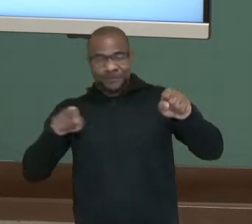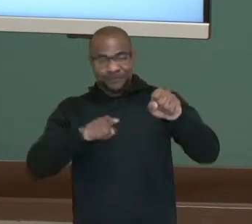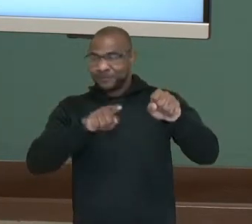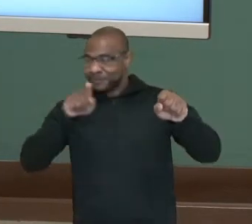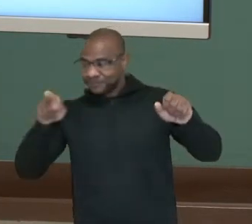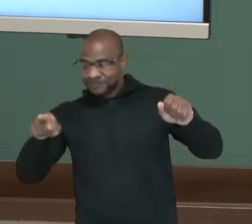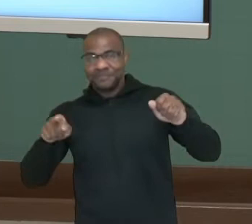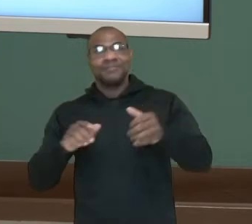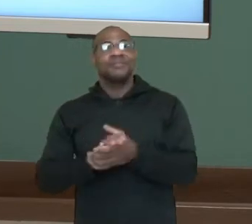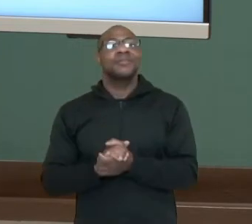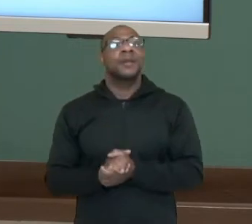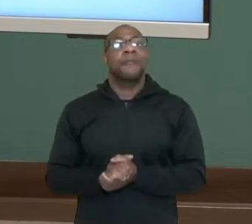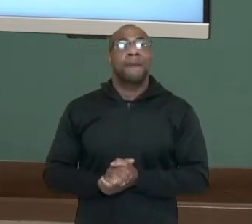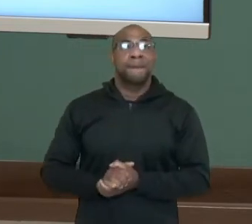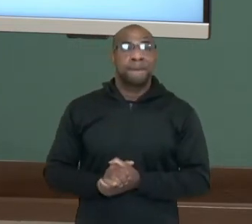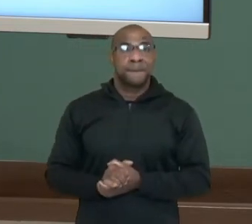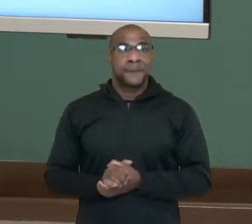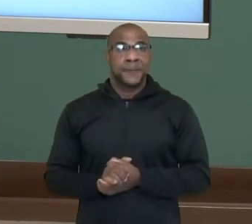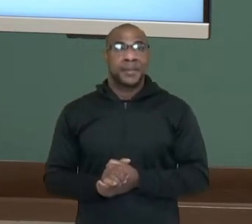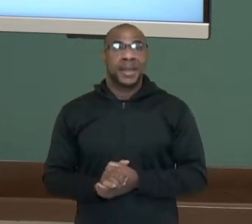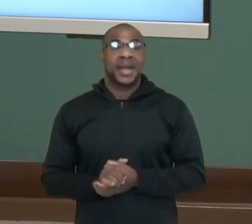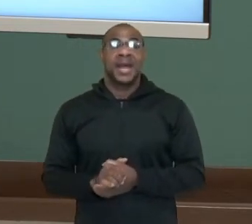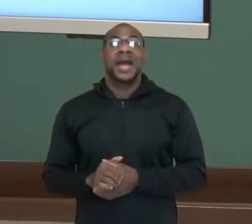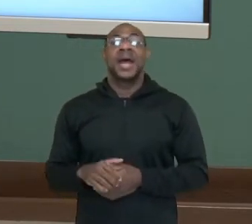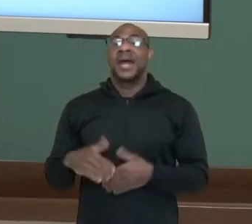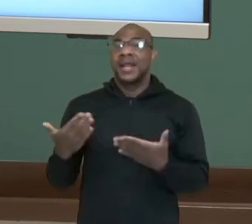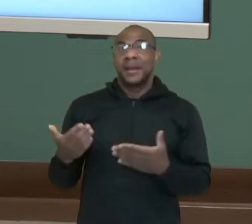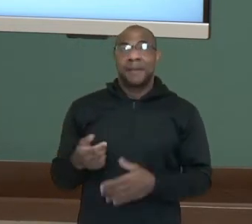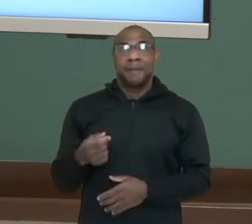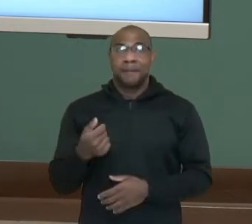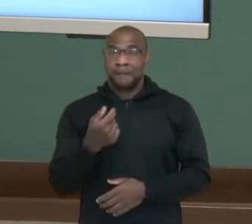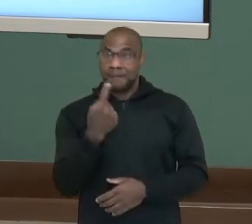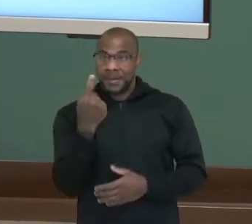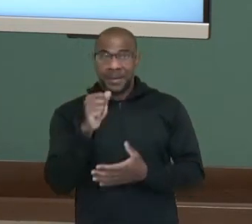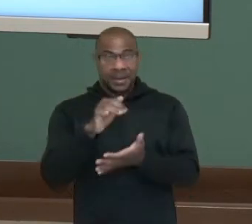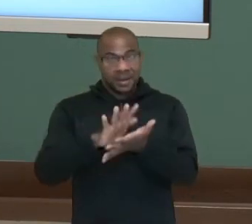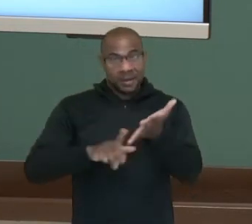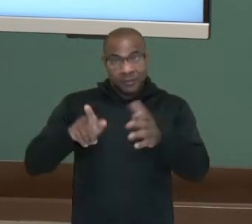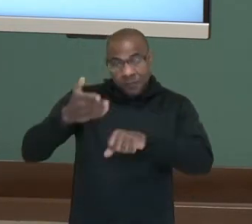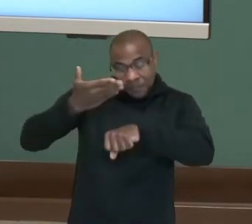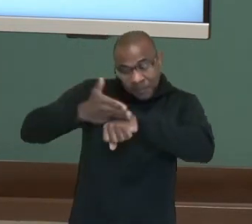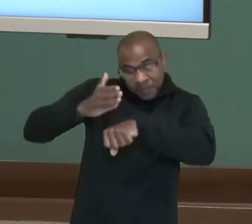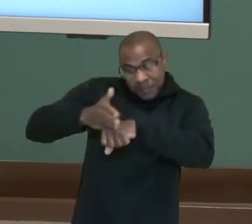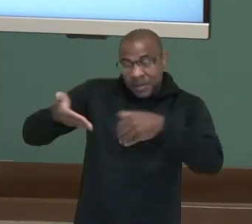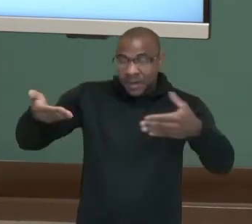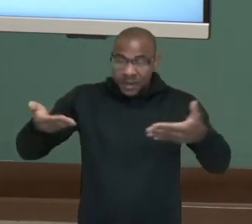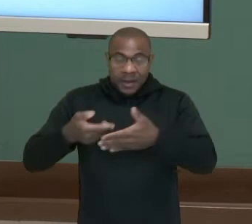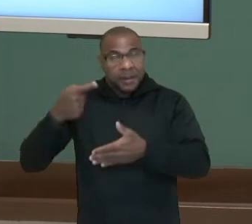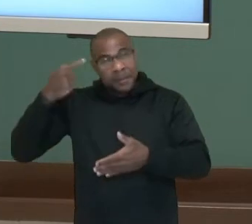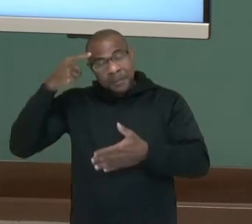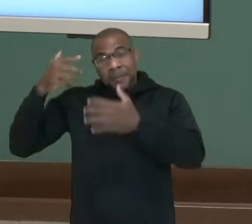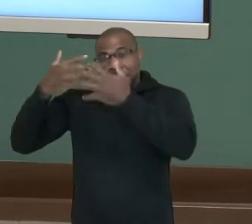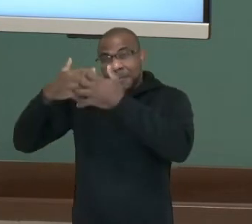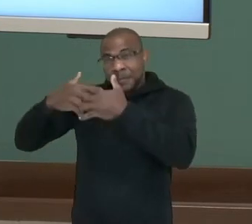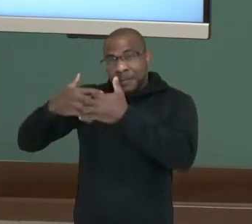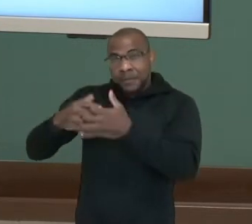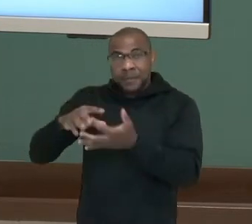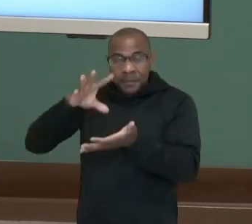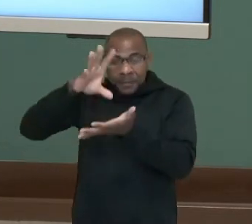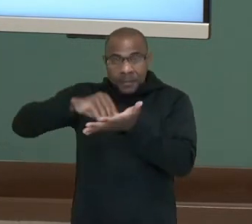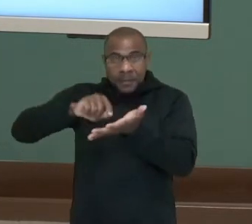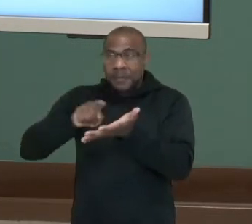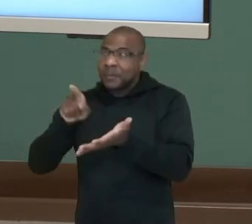imagem dependente. No primeiro exercício você vai colocar em prática isso e pensa um pouquinho, copia principalmente